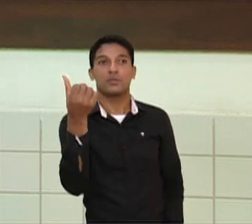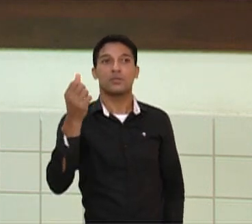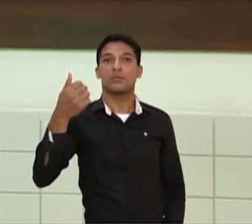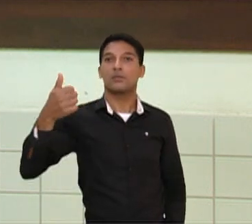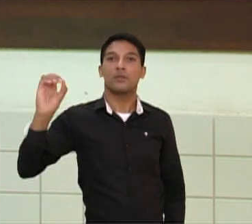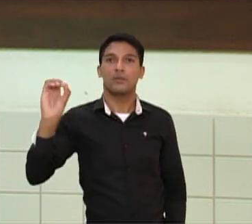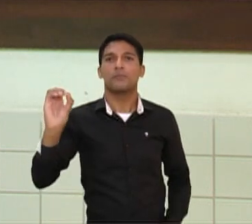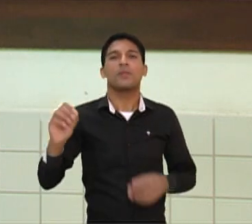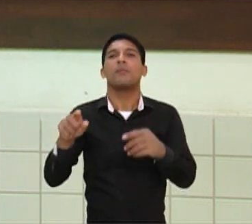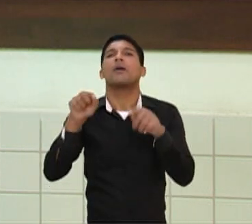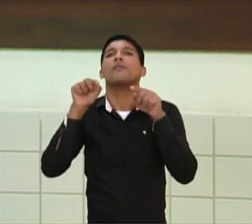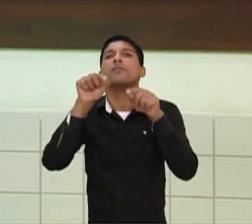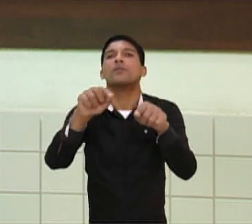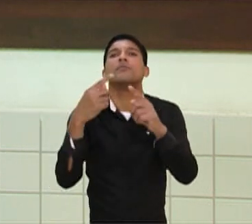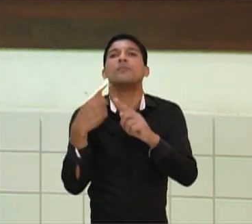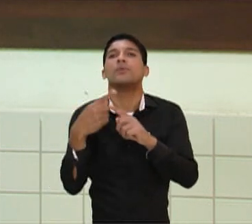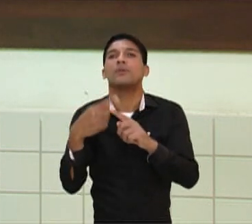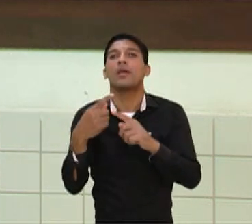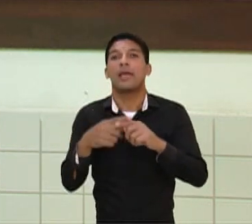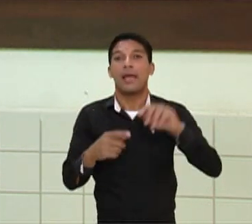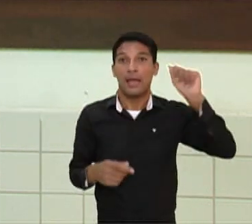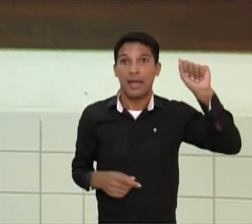muito maior que a quantidade de combinações?